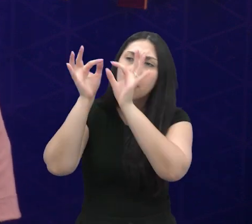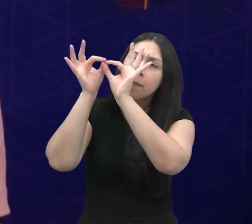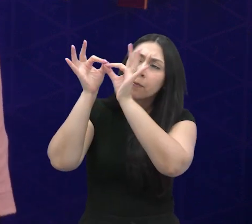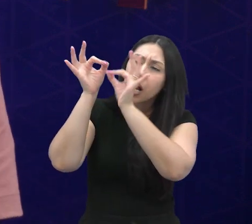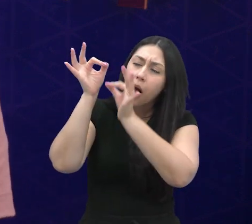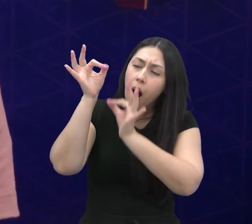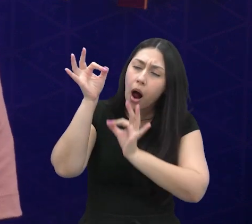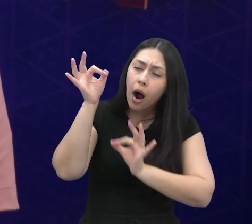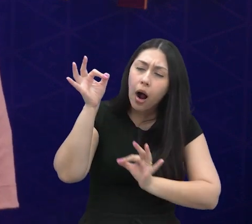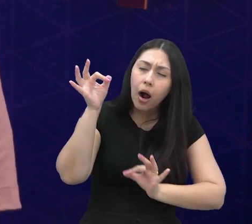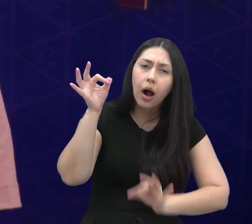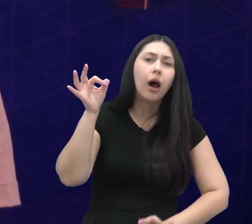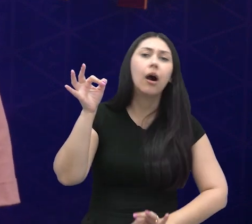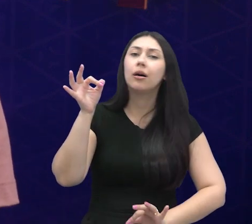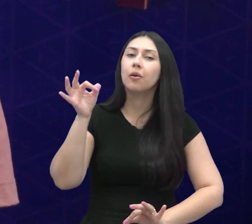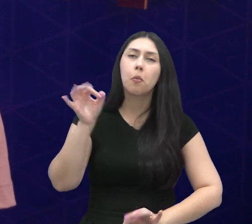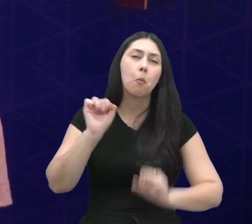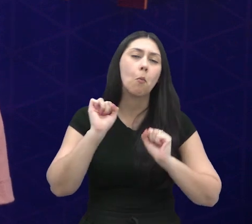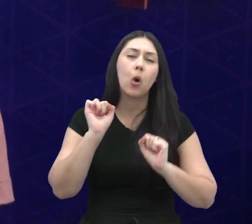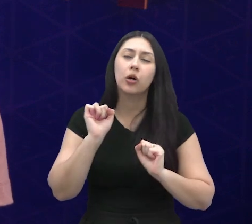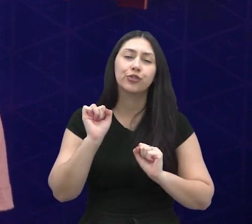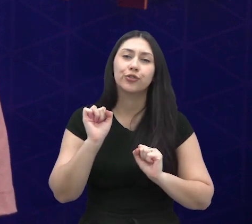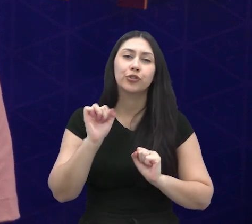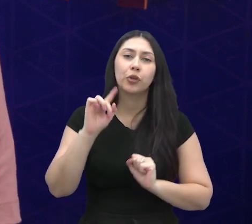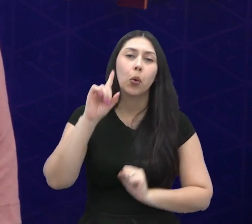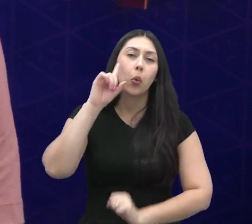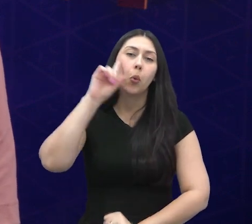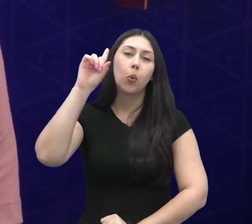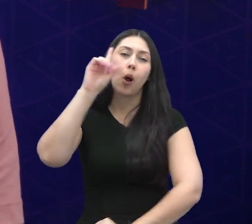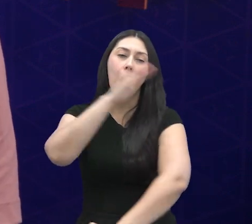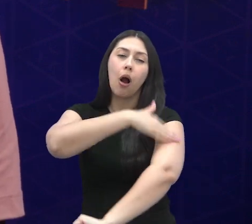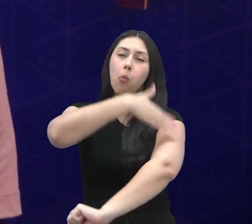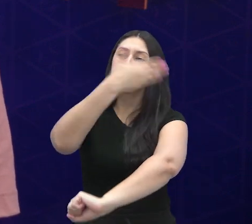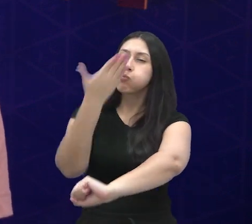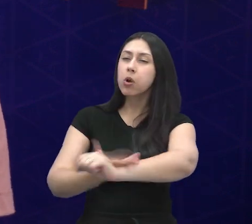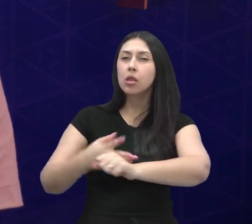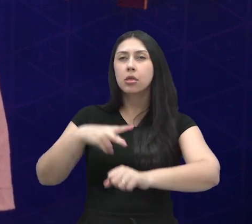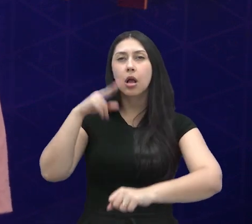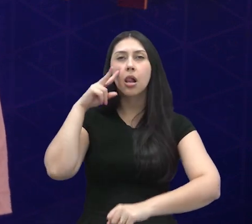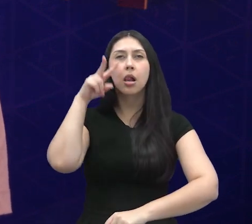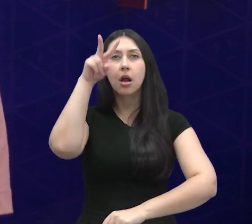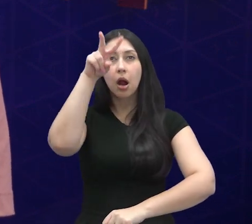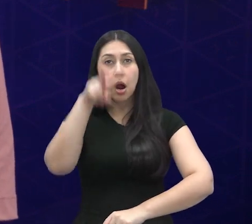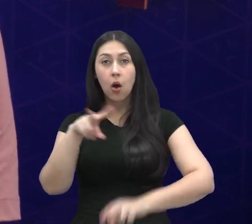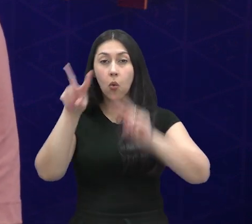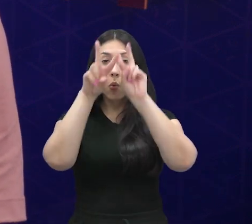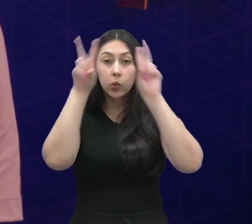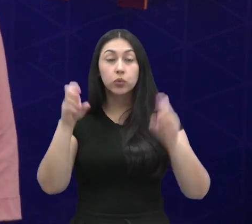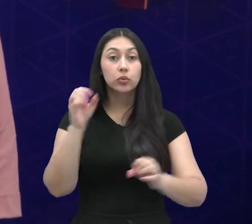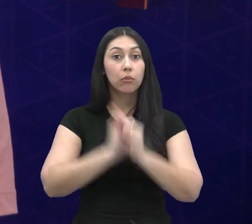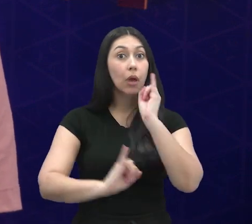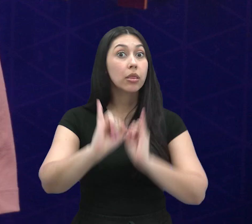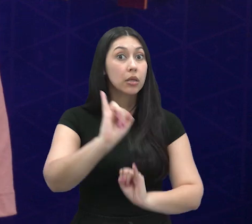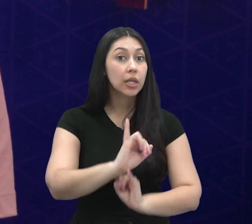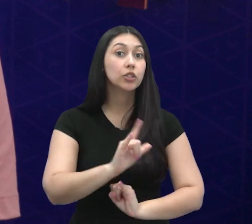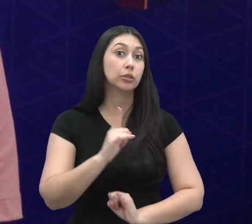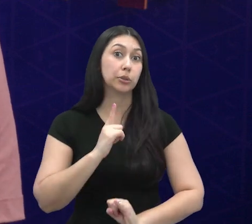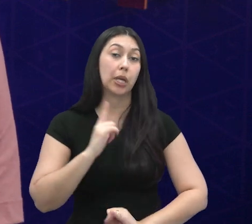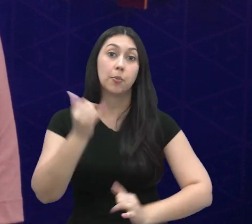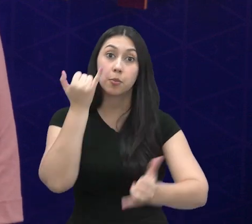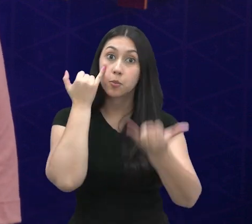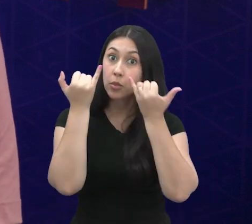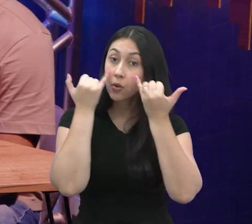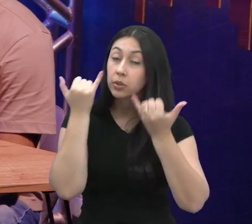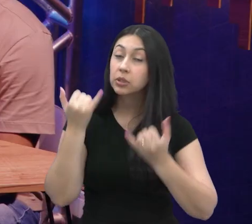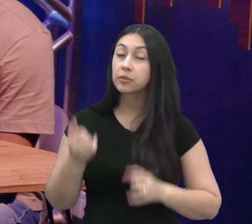assunto, vai ter. Você pode passar ali 24 horas por dia lendo sobre algum assunto, que a internet vai ter um conteúdo